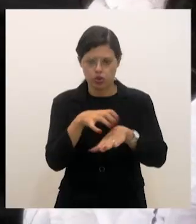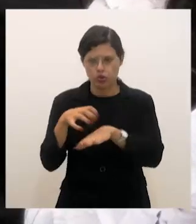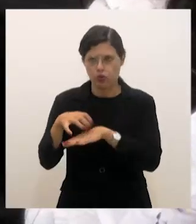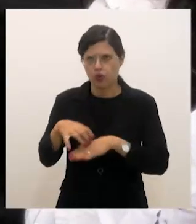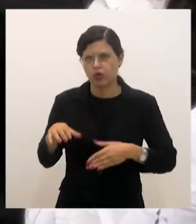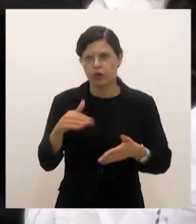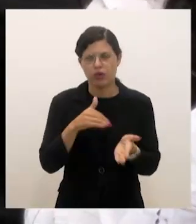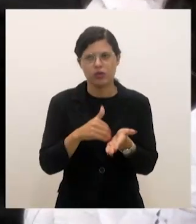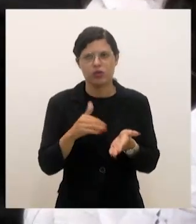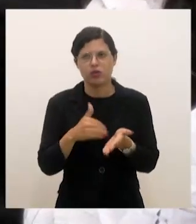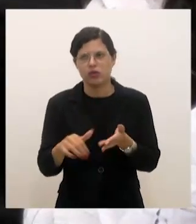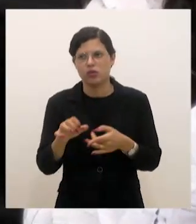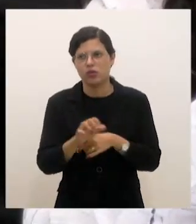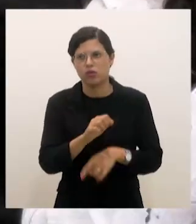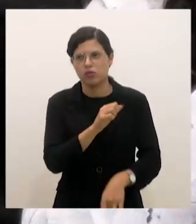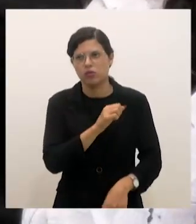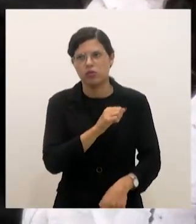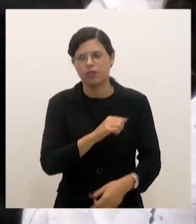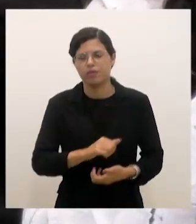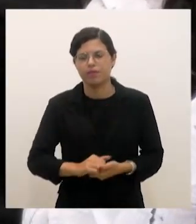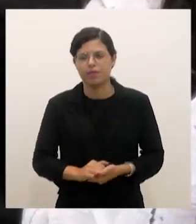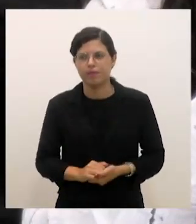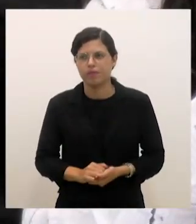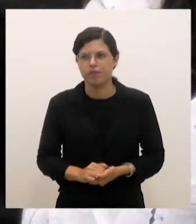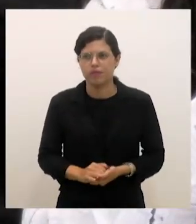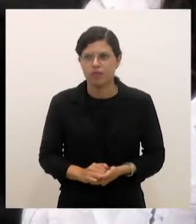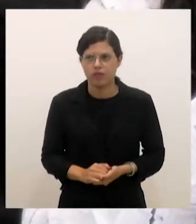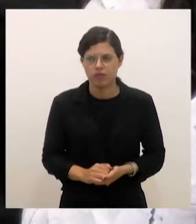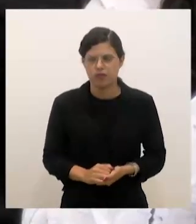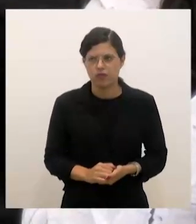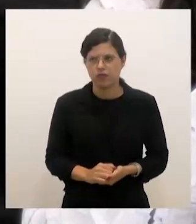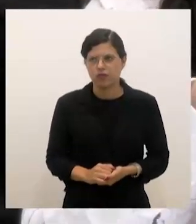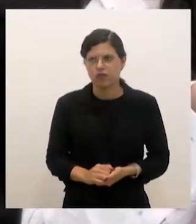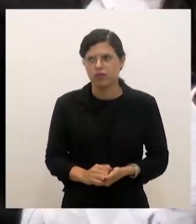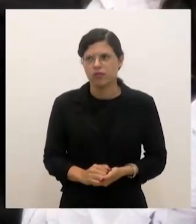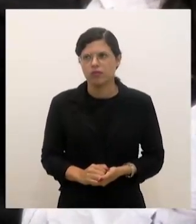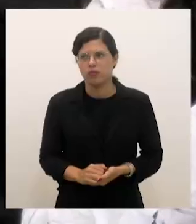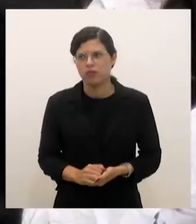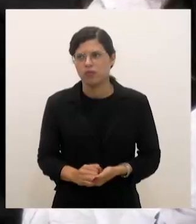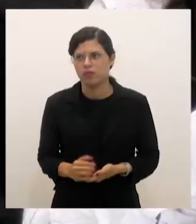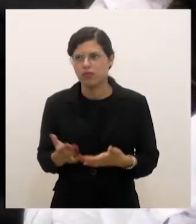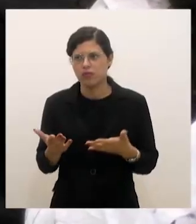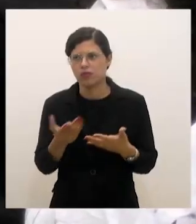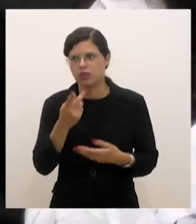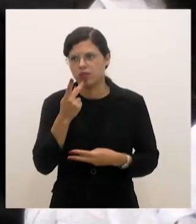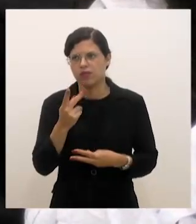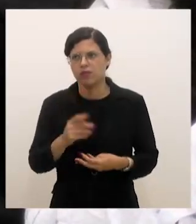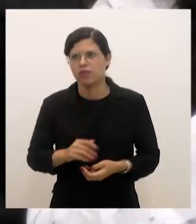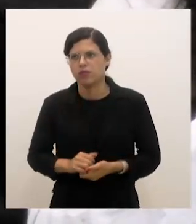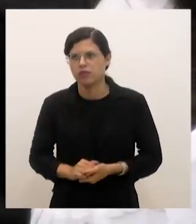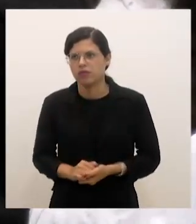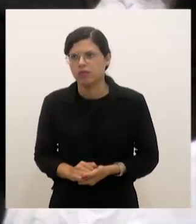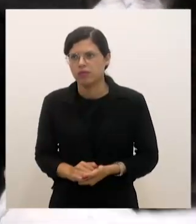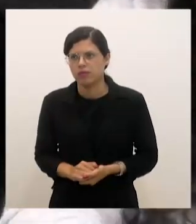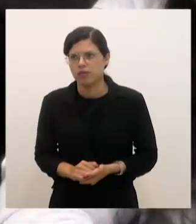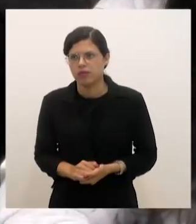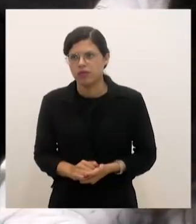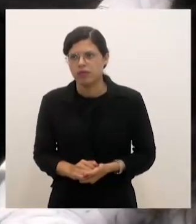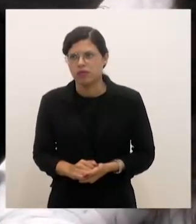Secretaria de Estado de Transportes. Então, queria só colocar isso aqui.